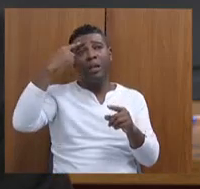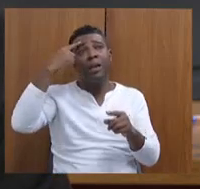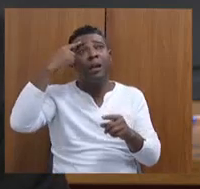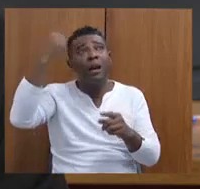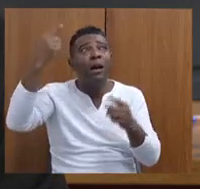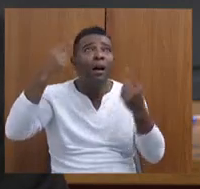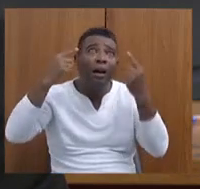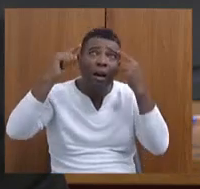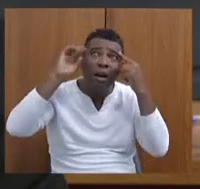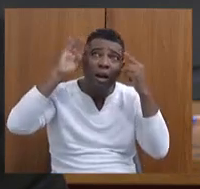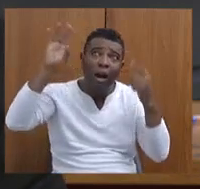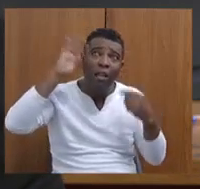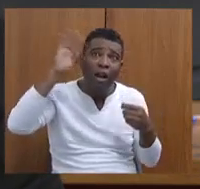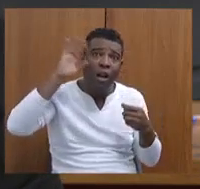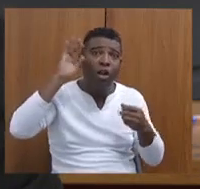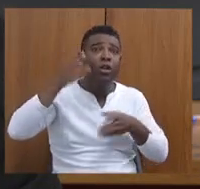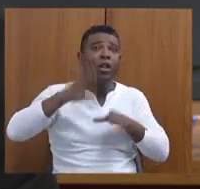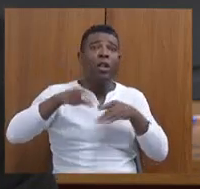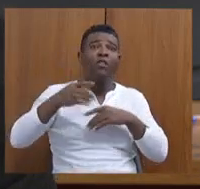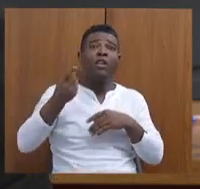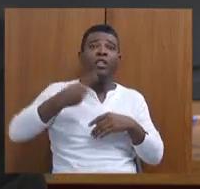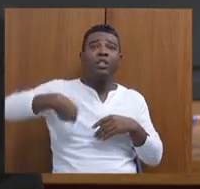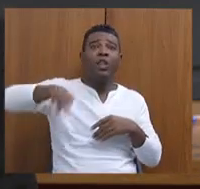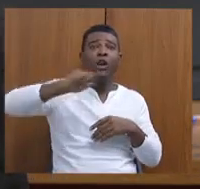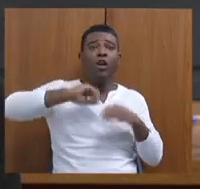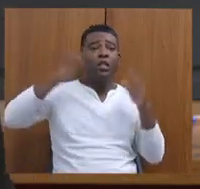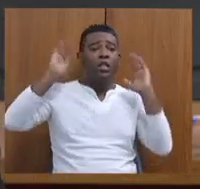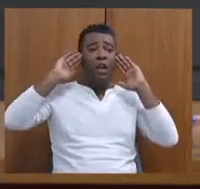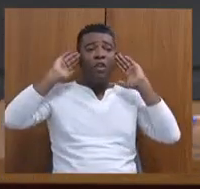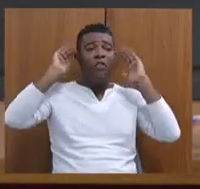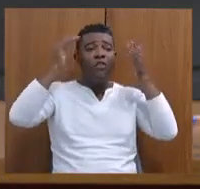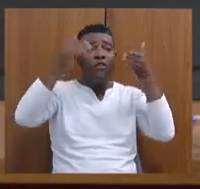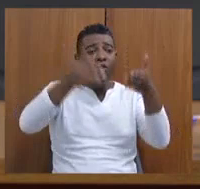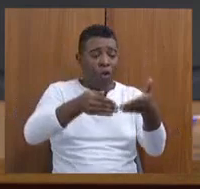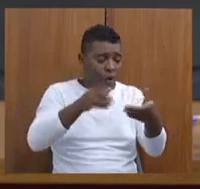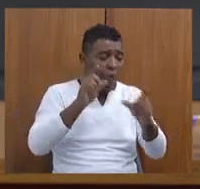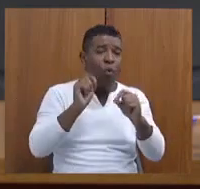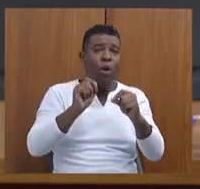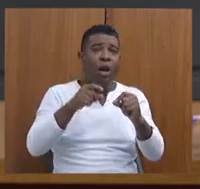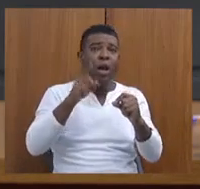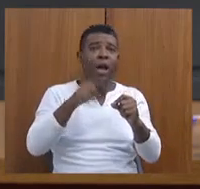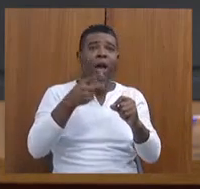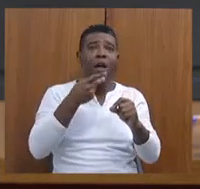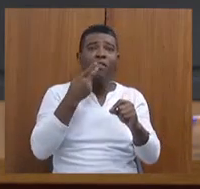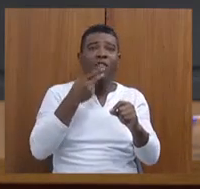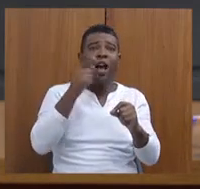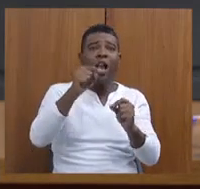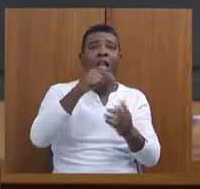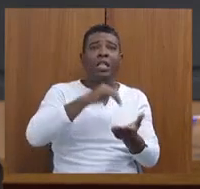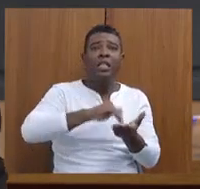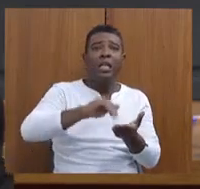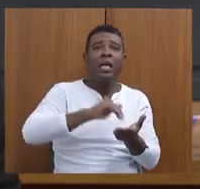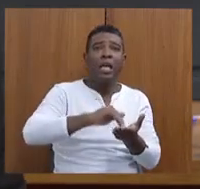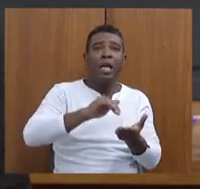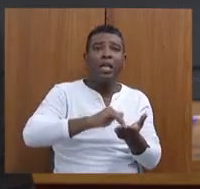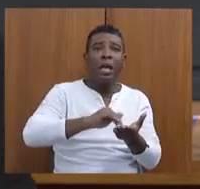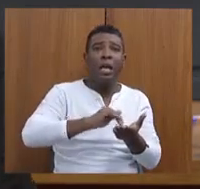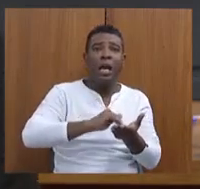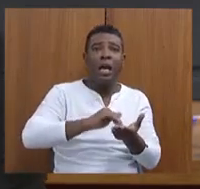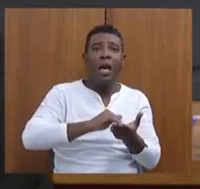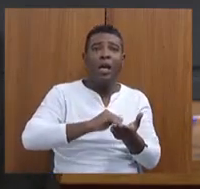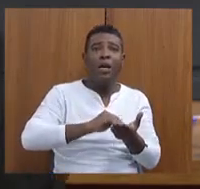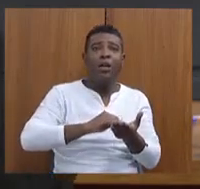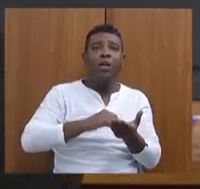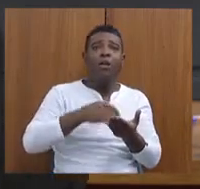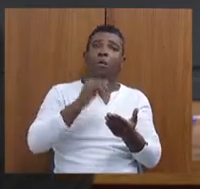Nós deveríamos talvez focar naquilo que foi a fala do secretário em relação a dizer que um